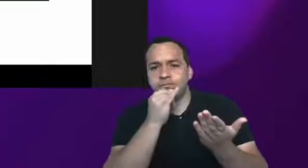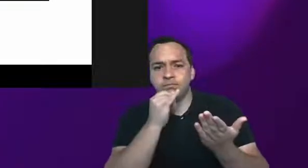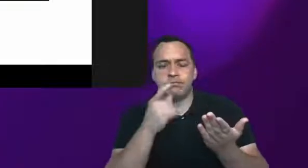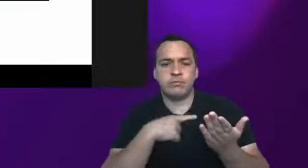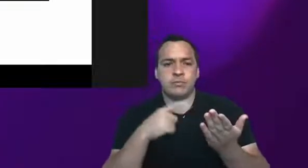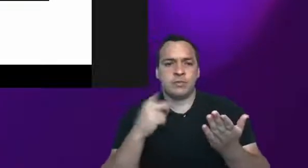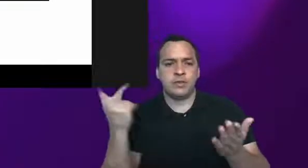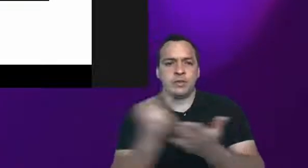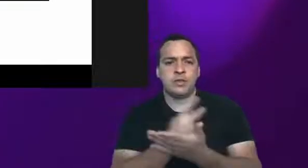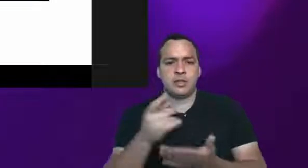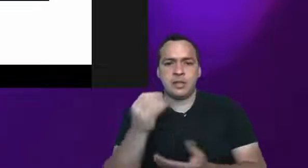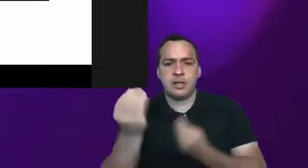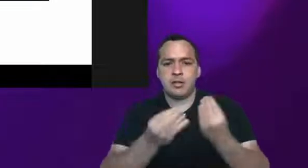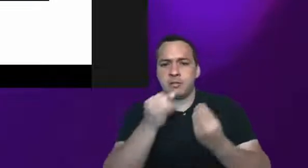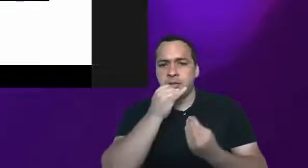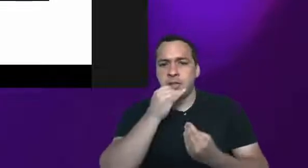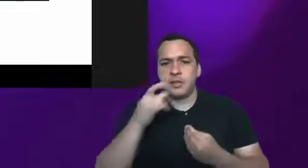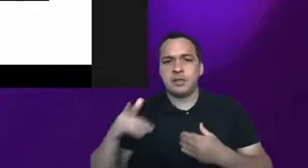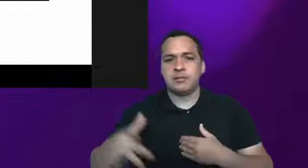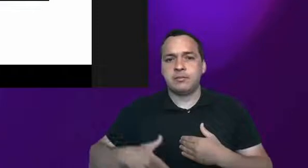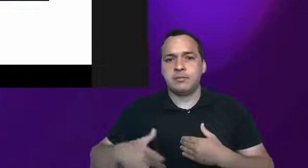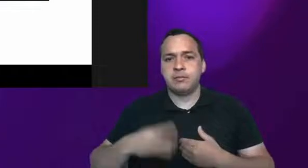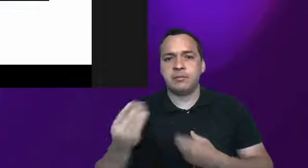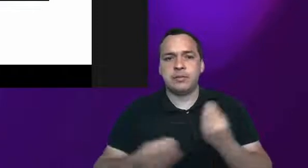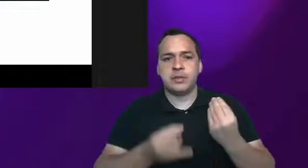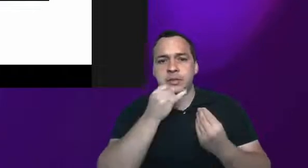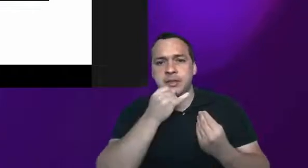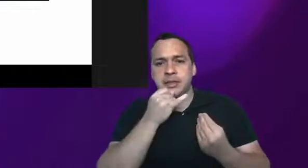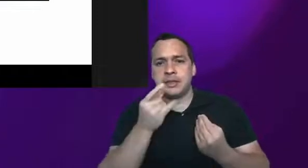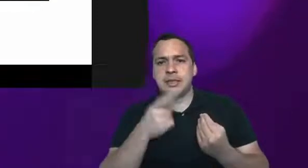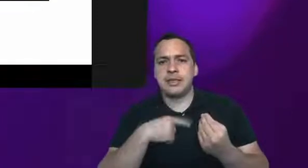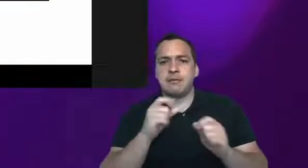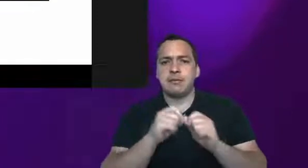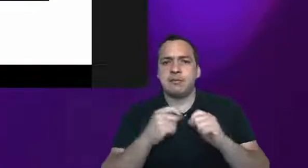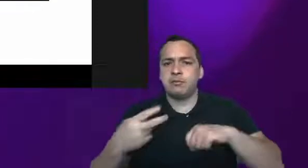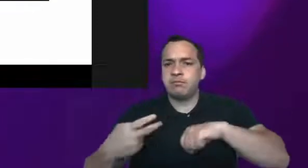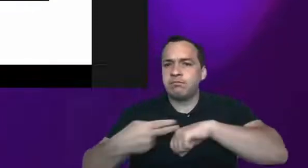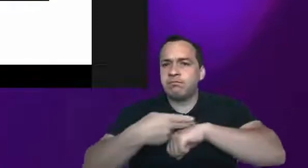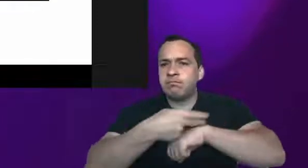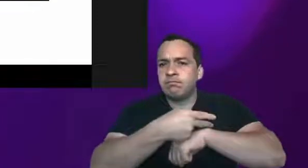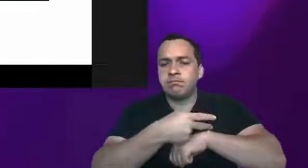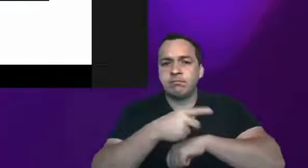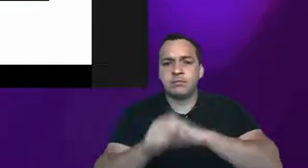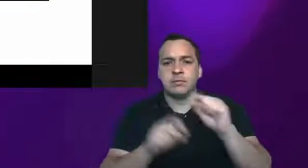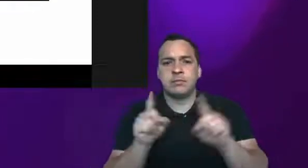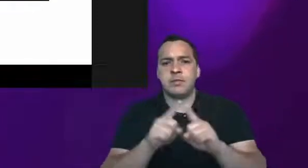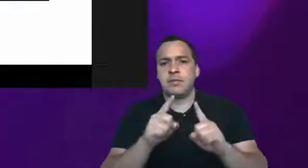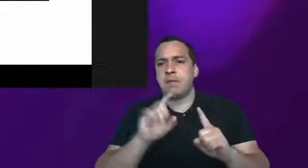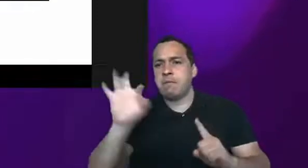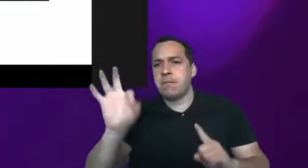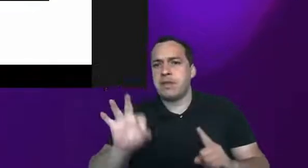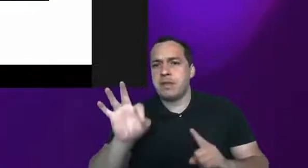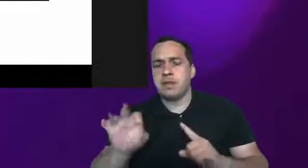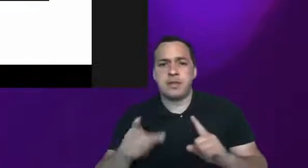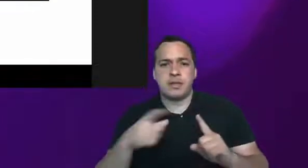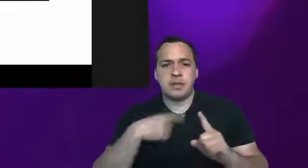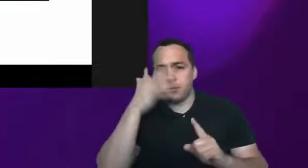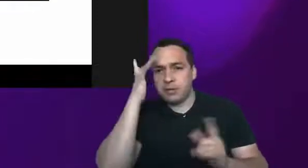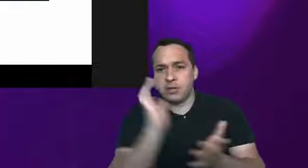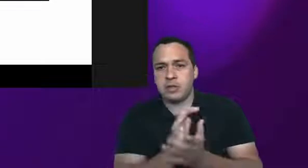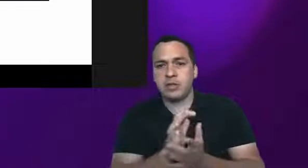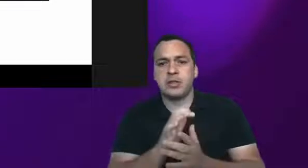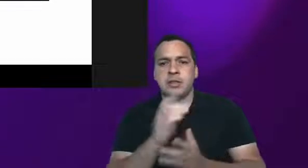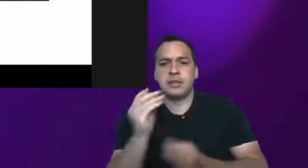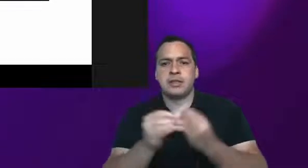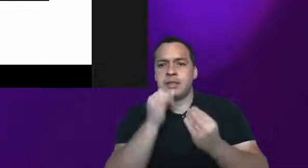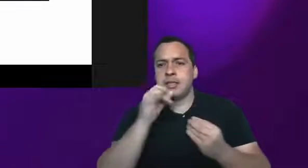Quando a reseção hepática é uma hepatectomia parcial, são estes os resultados. Os doentes que têm doença limitada ao